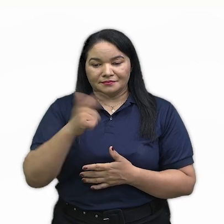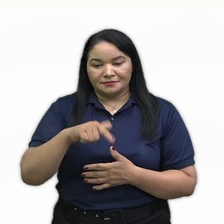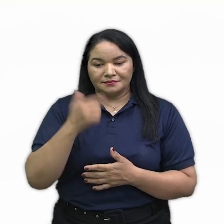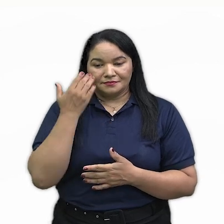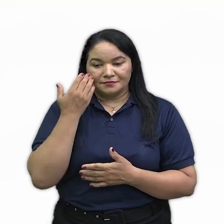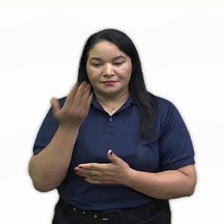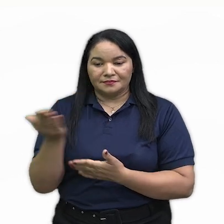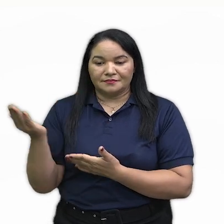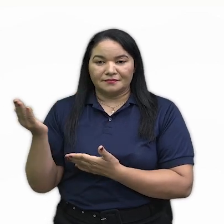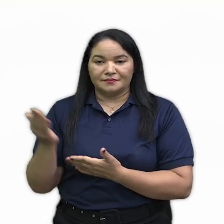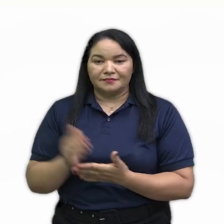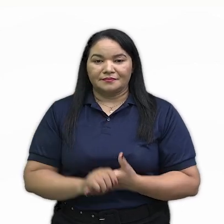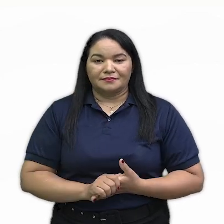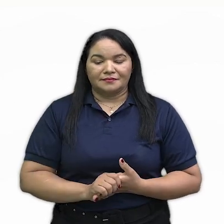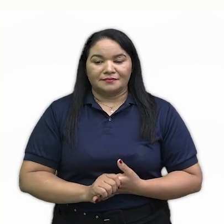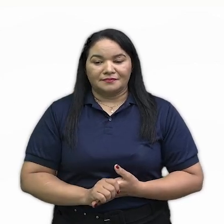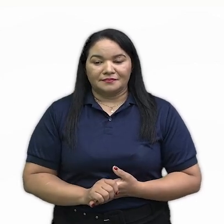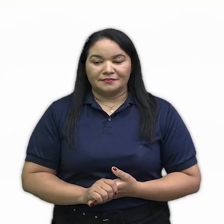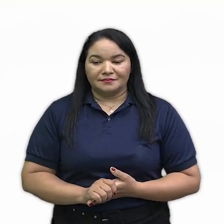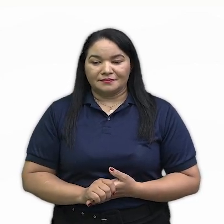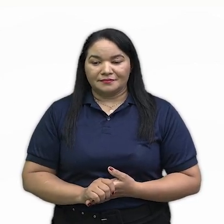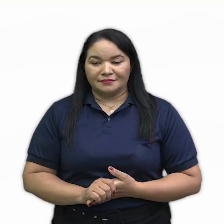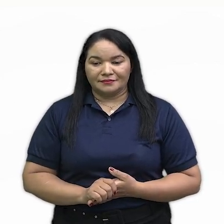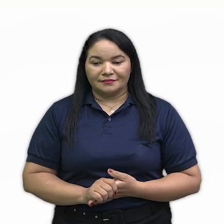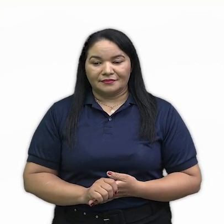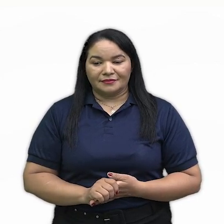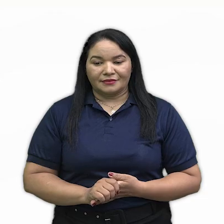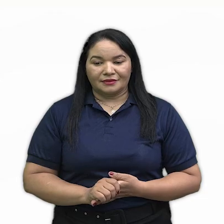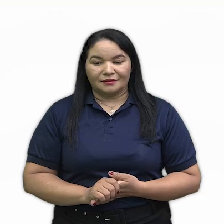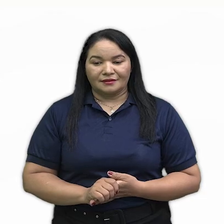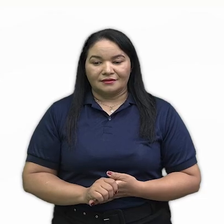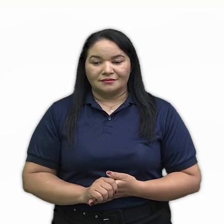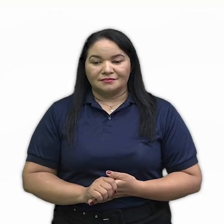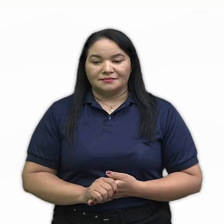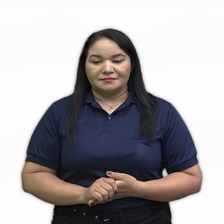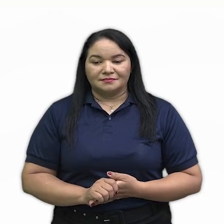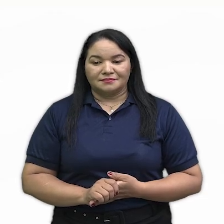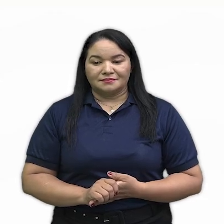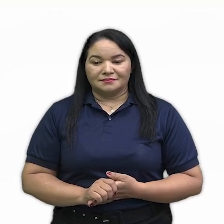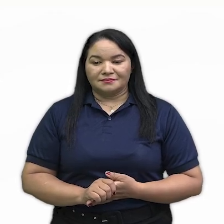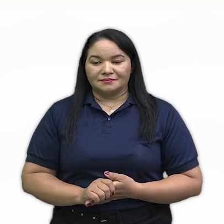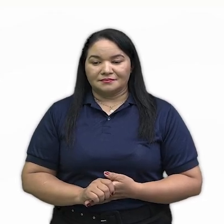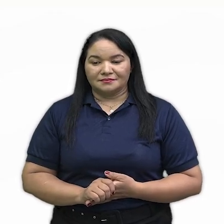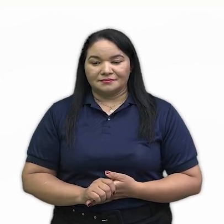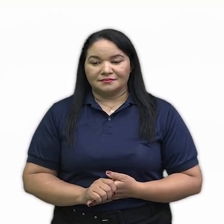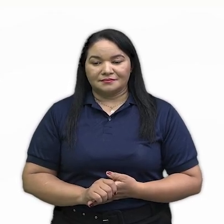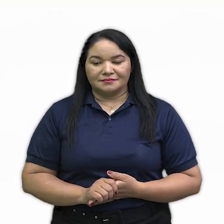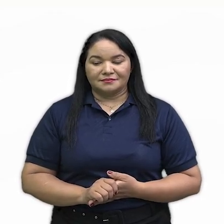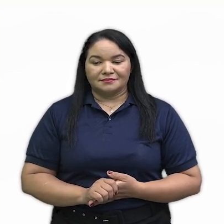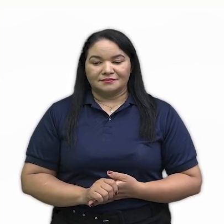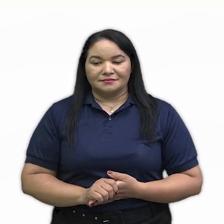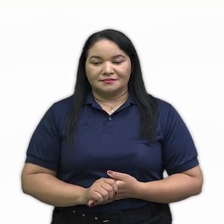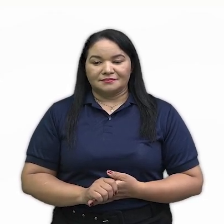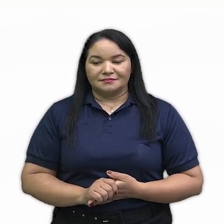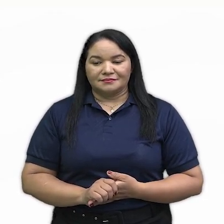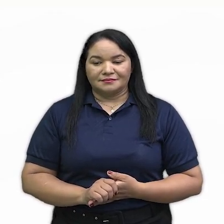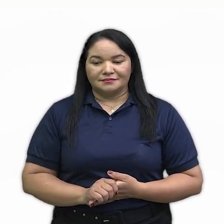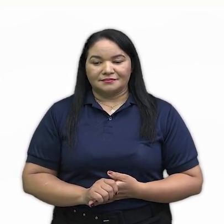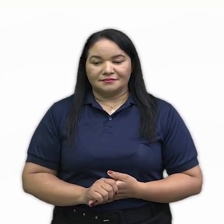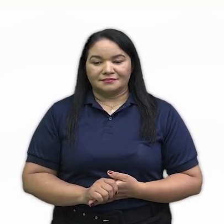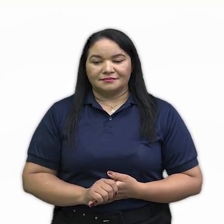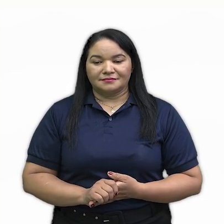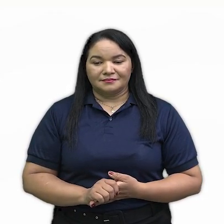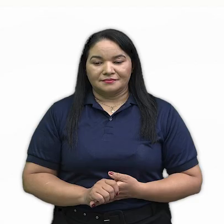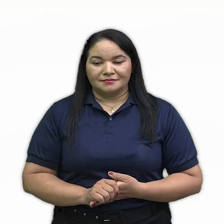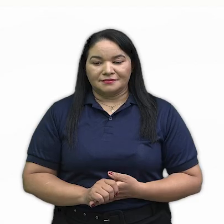27 mais 19 mais 23 e mais 21.